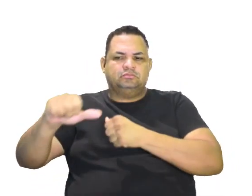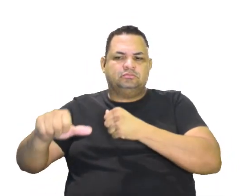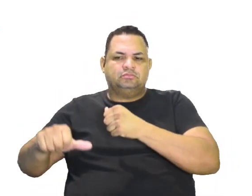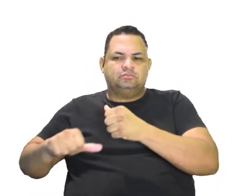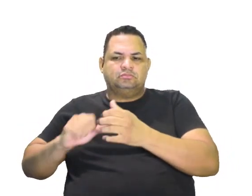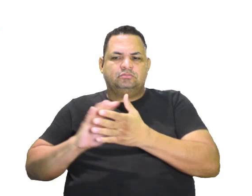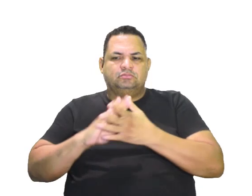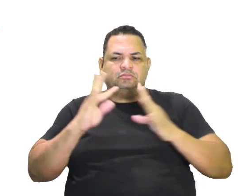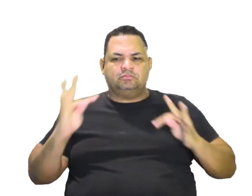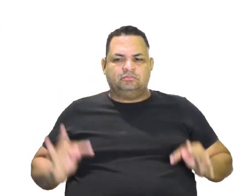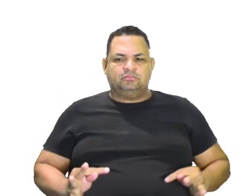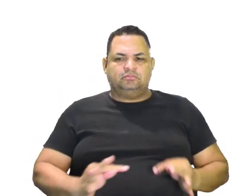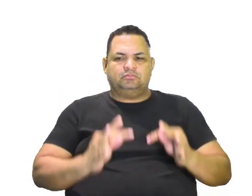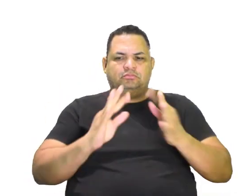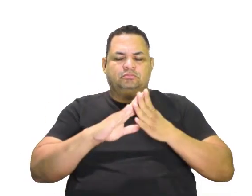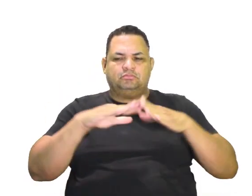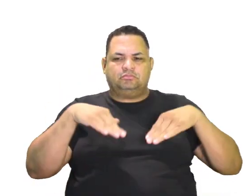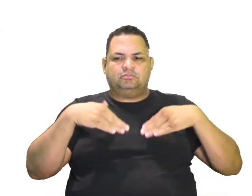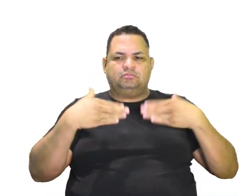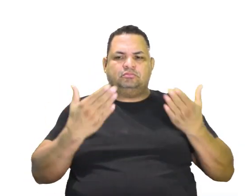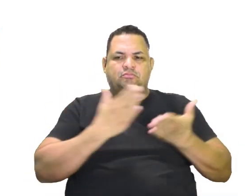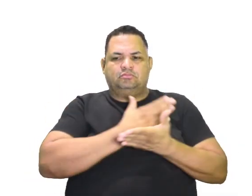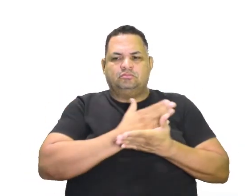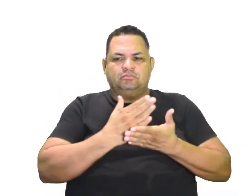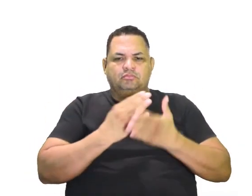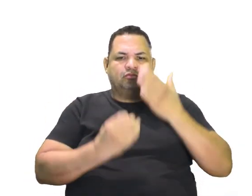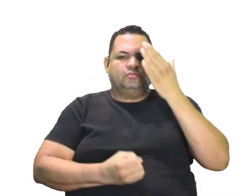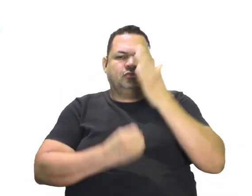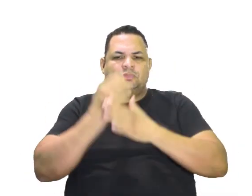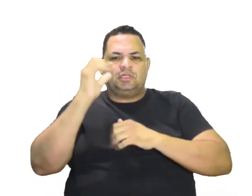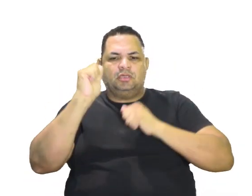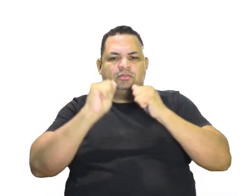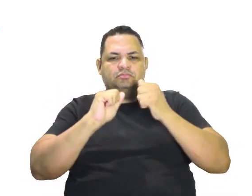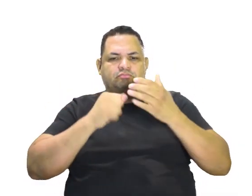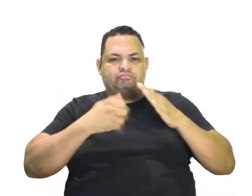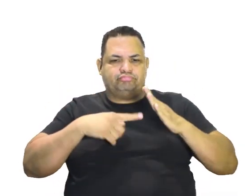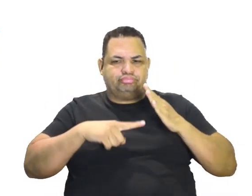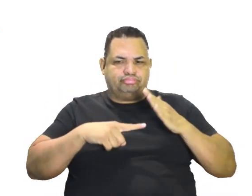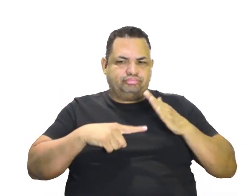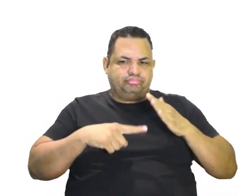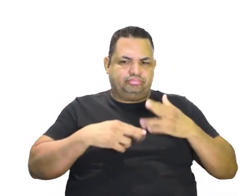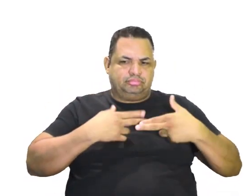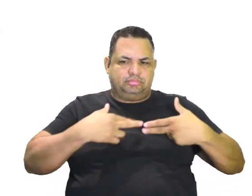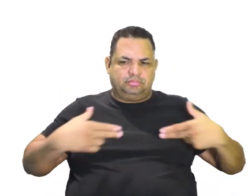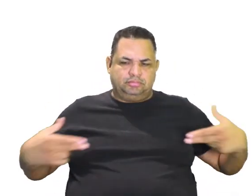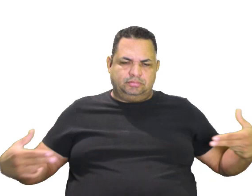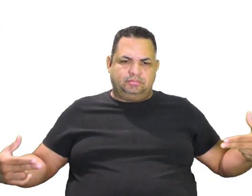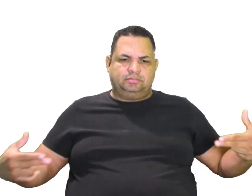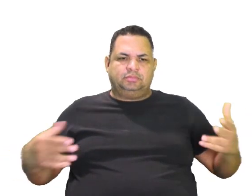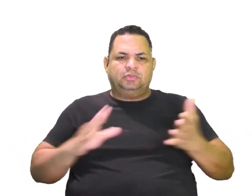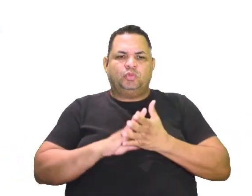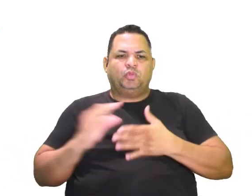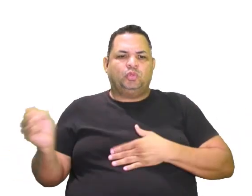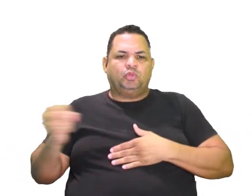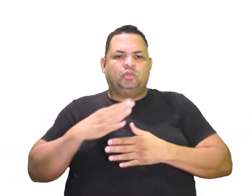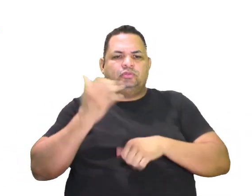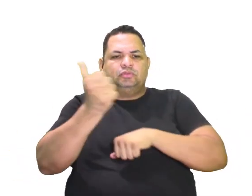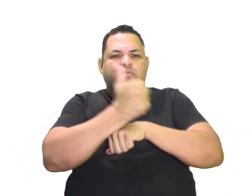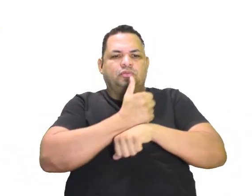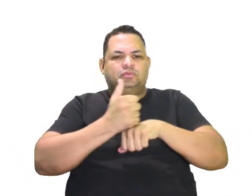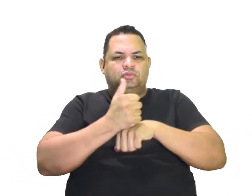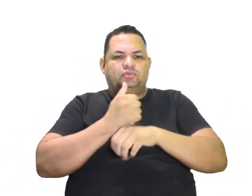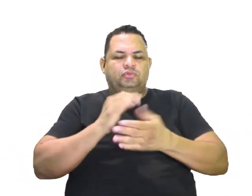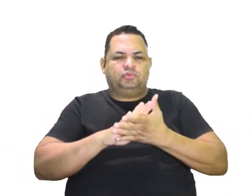modificação tecnológica, onde começaram a surgir máquinas, começaram a surgir novas profissões,